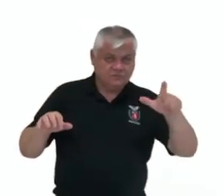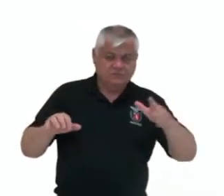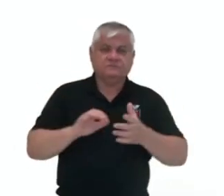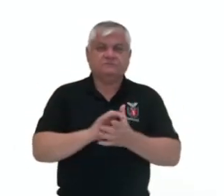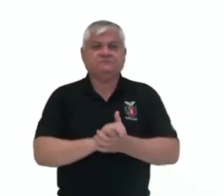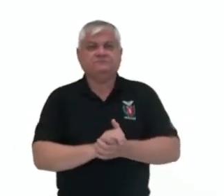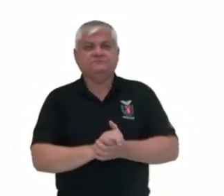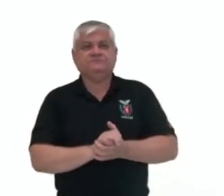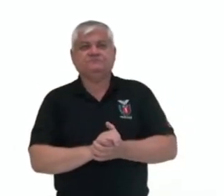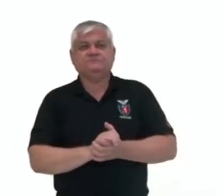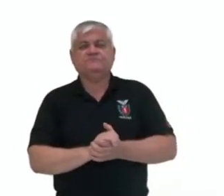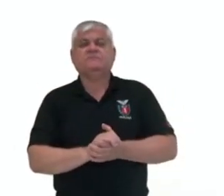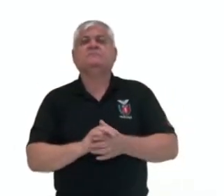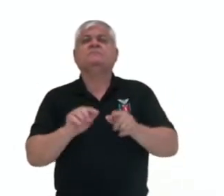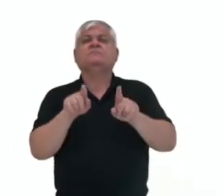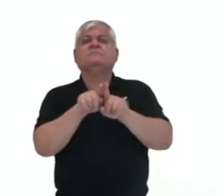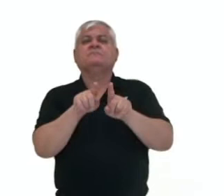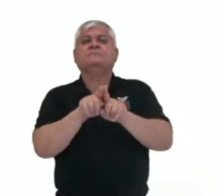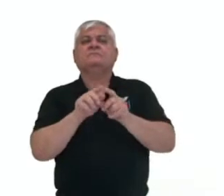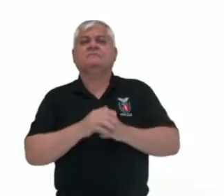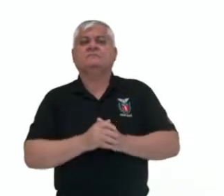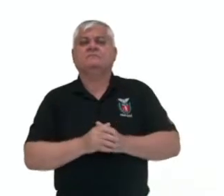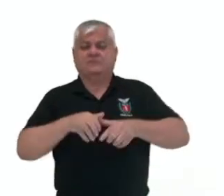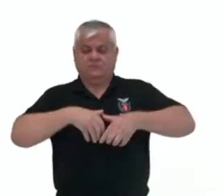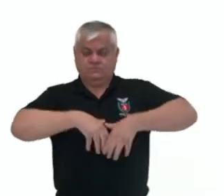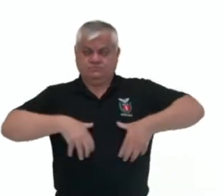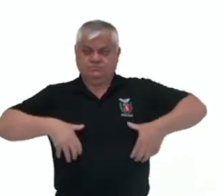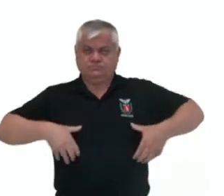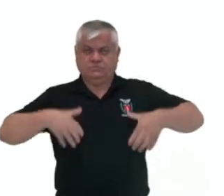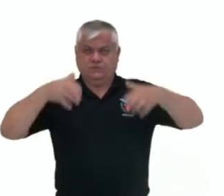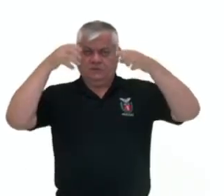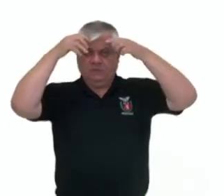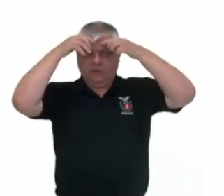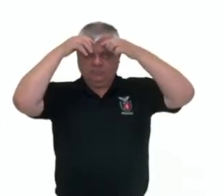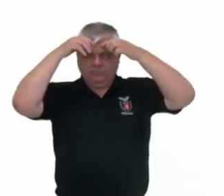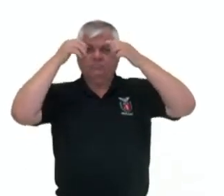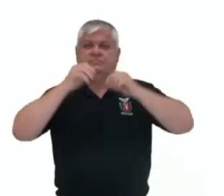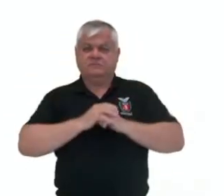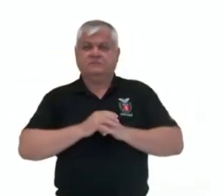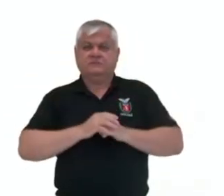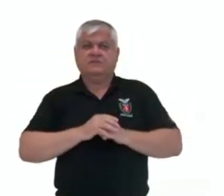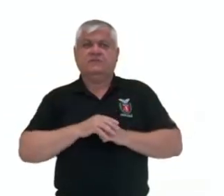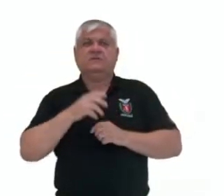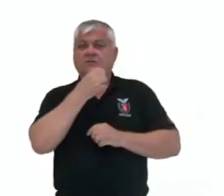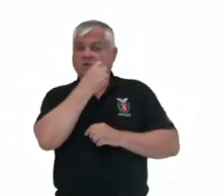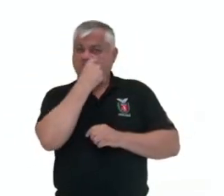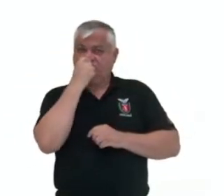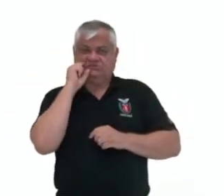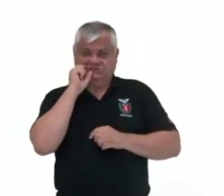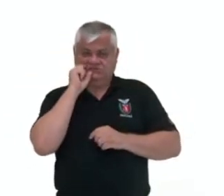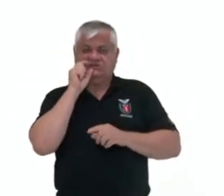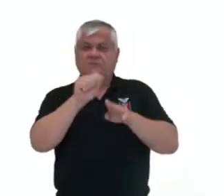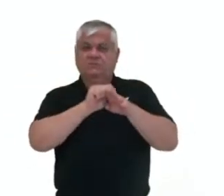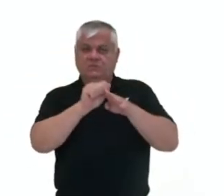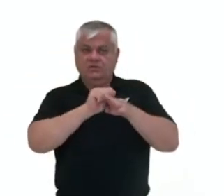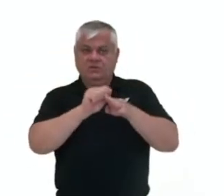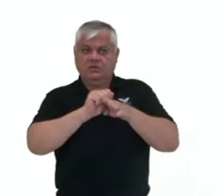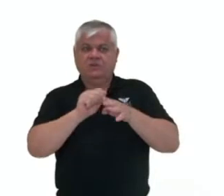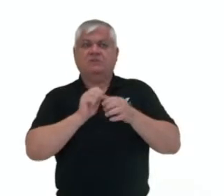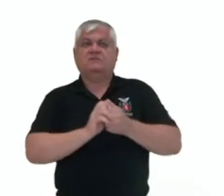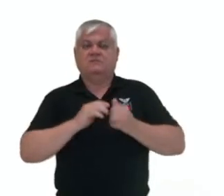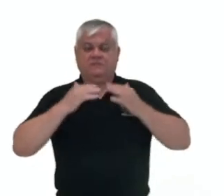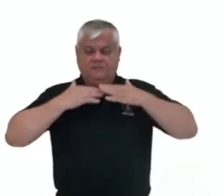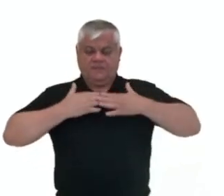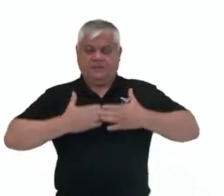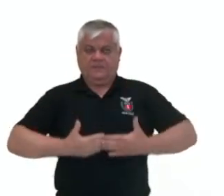azul. Aí a gente tem também aqui, ó, capacete, que é o protetor bucal, o protetor de